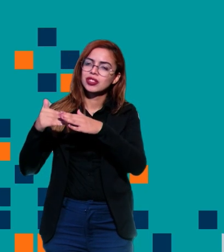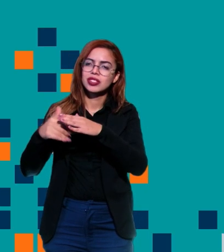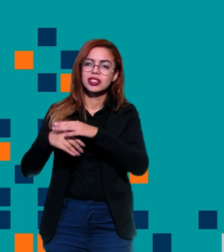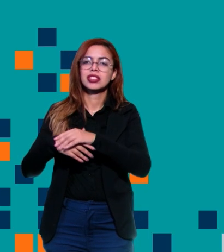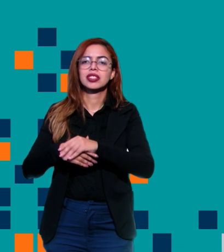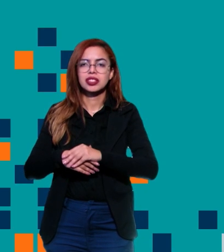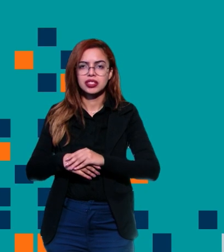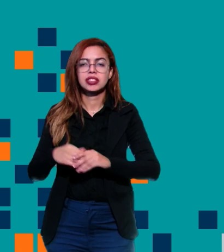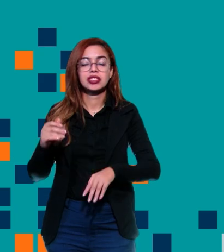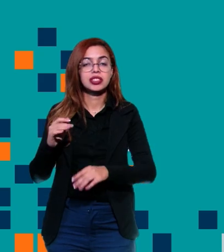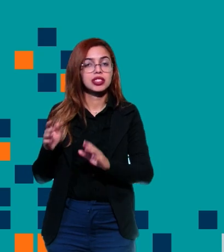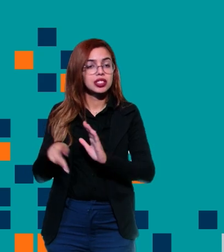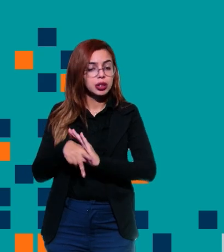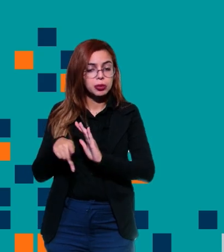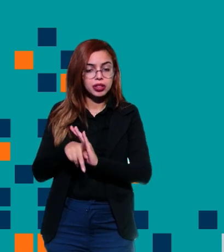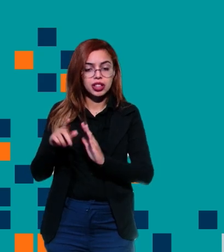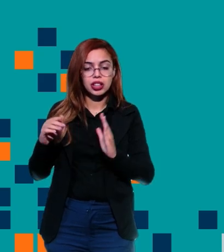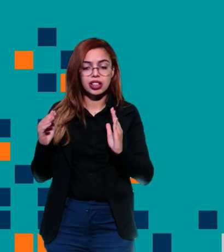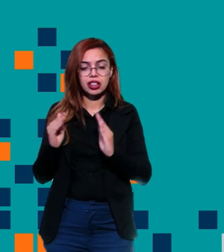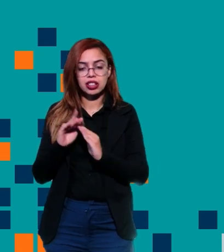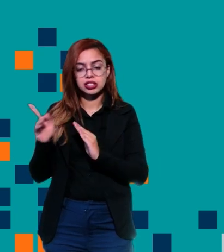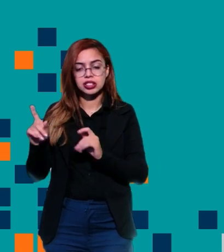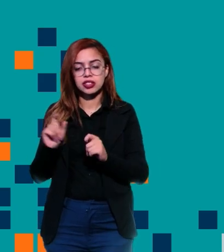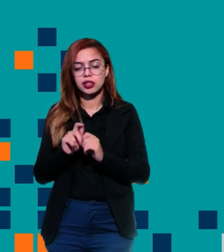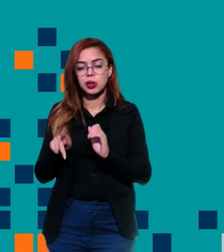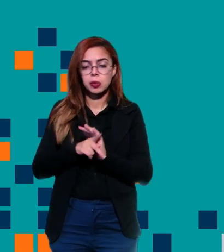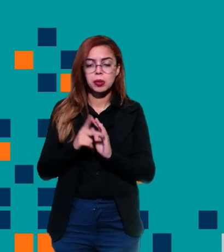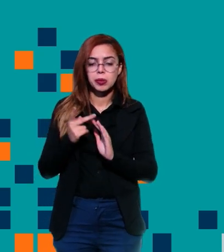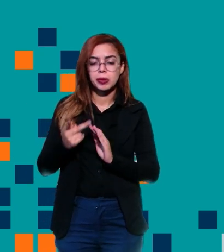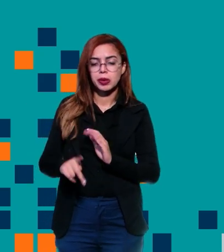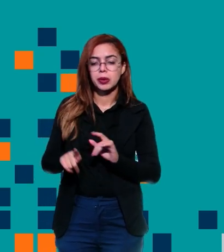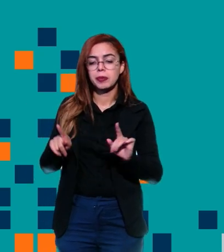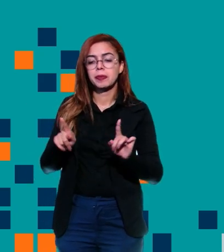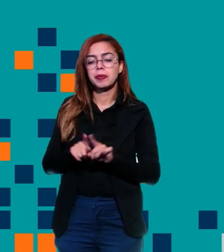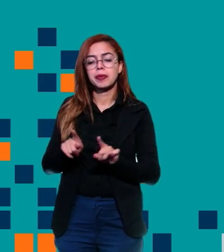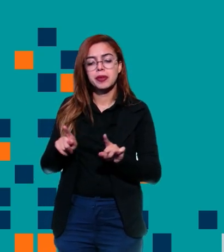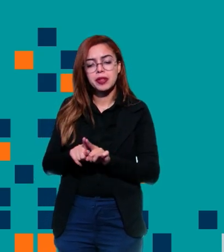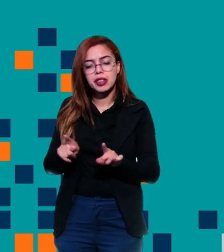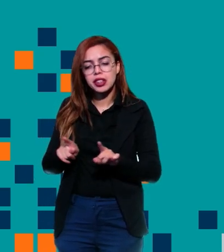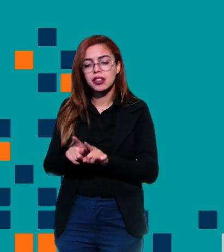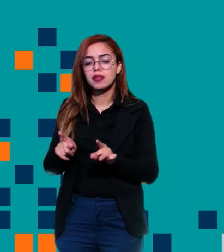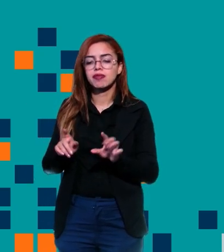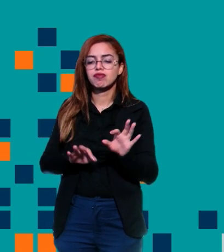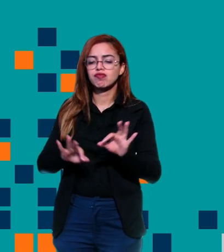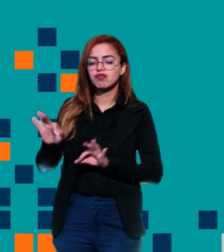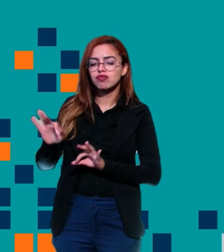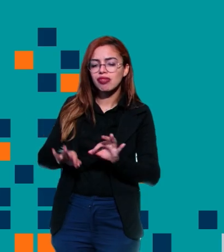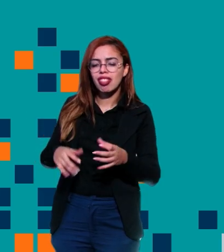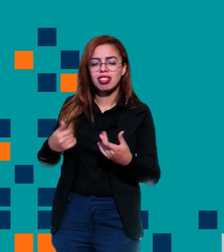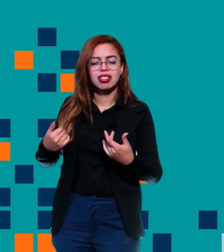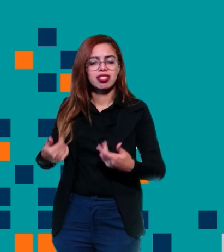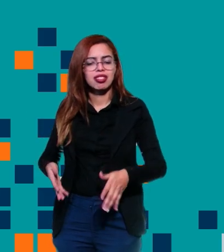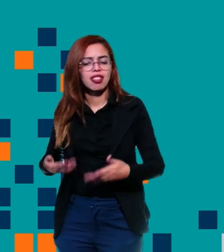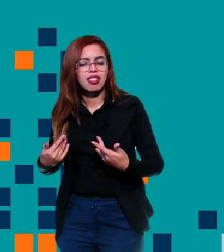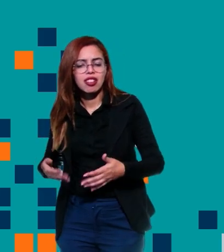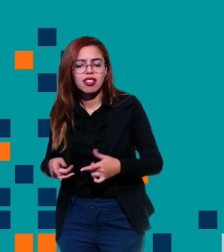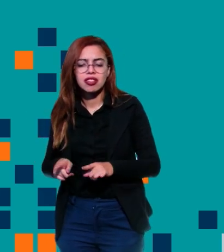uma casa que ele fez para ele. Então, você vê que, flertando com a cobertura leve, as